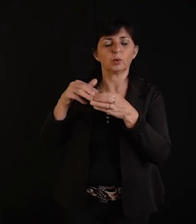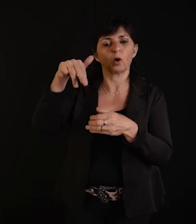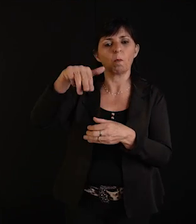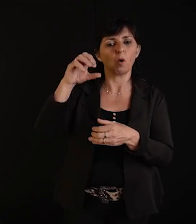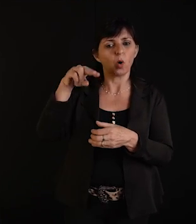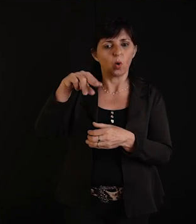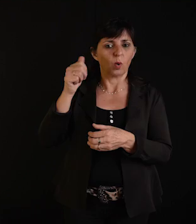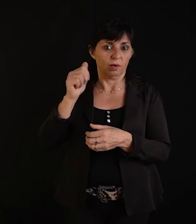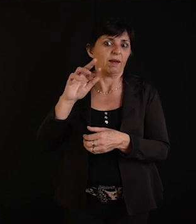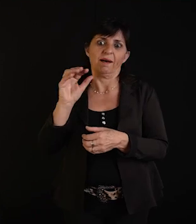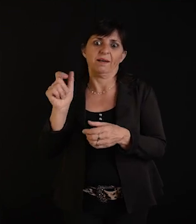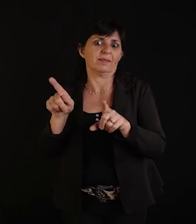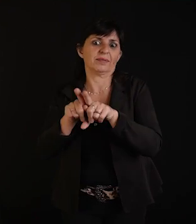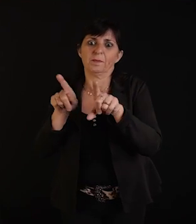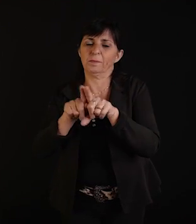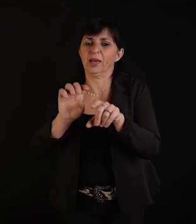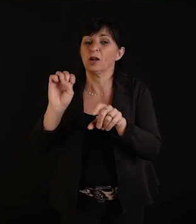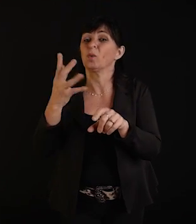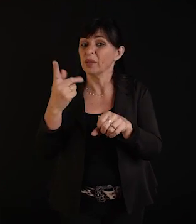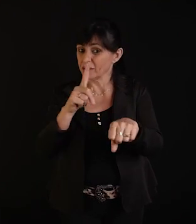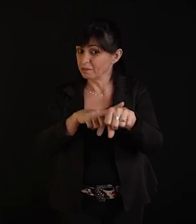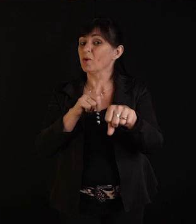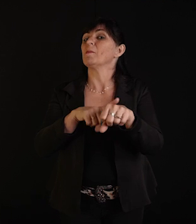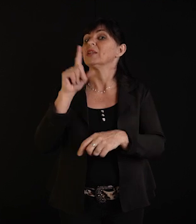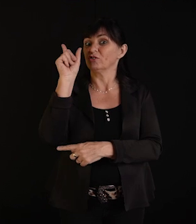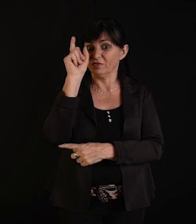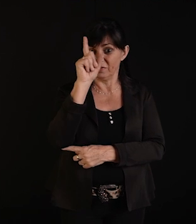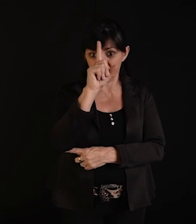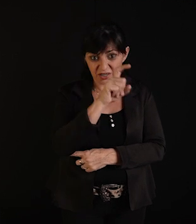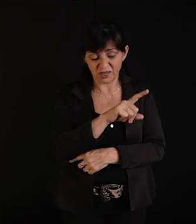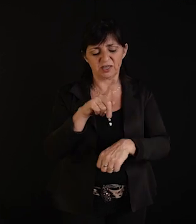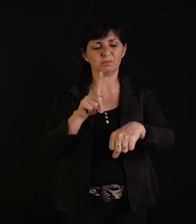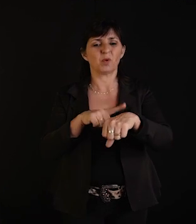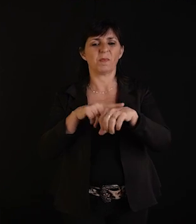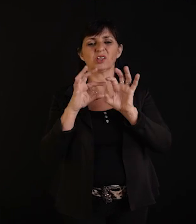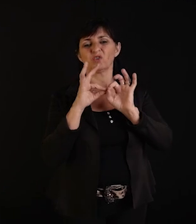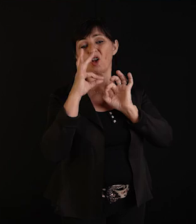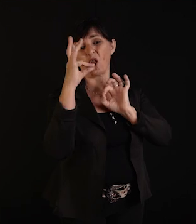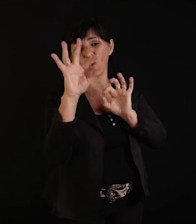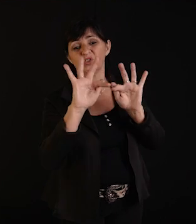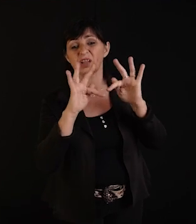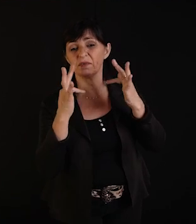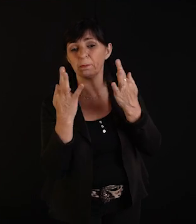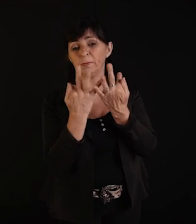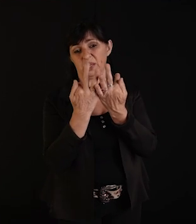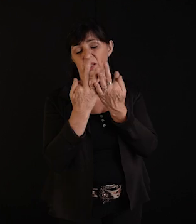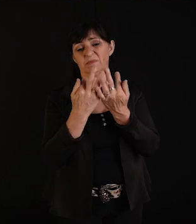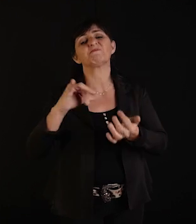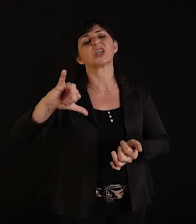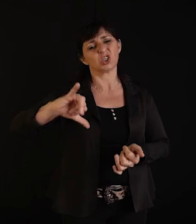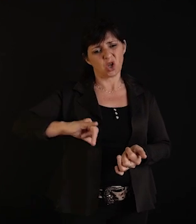foi diferente, não é diferente. Teve momentos difíceis, momentos de ficar longe da família, onde a gente sofre